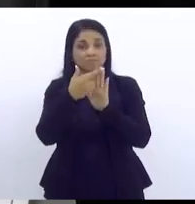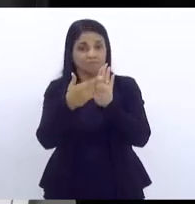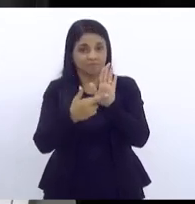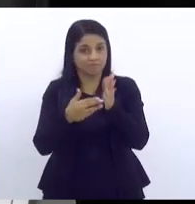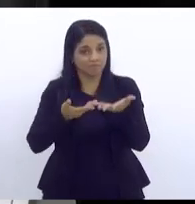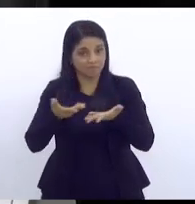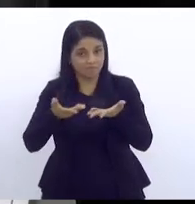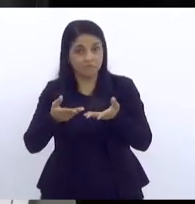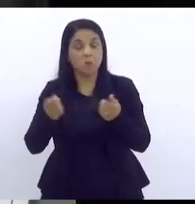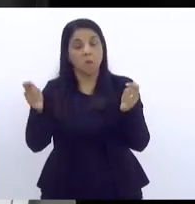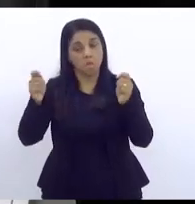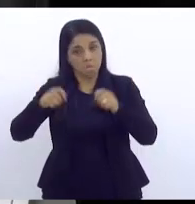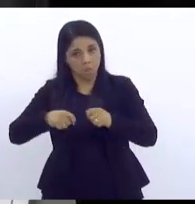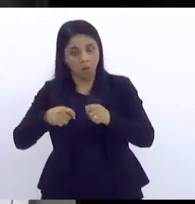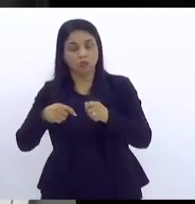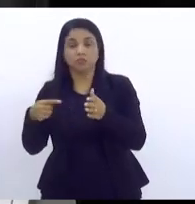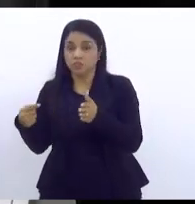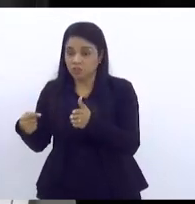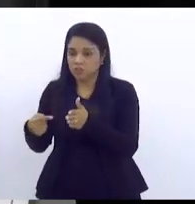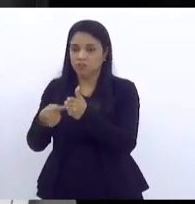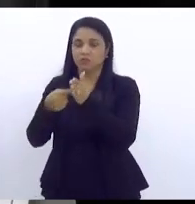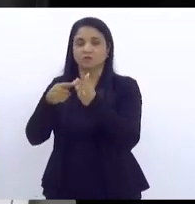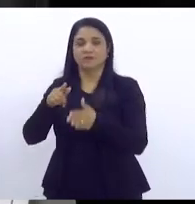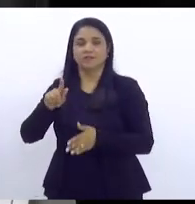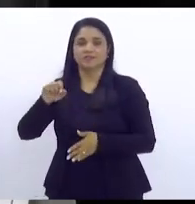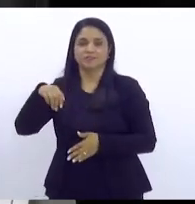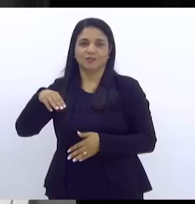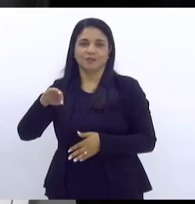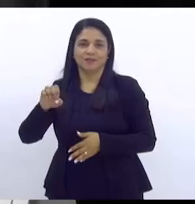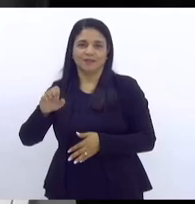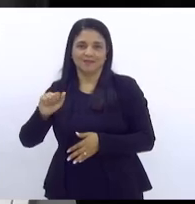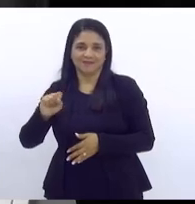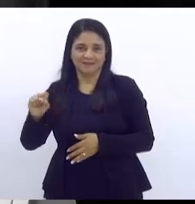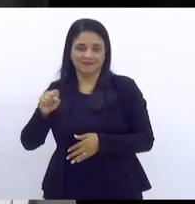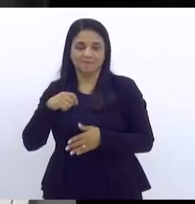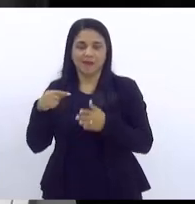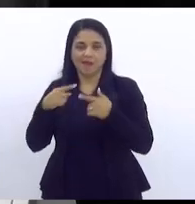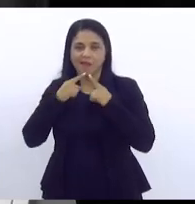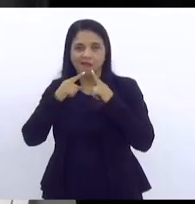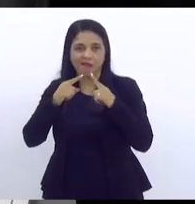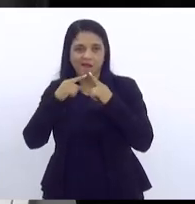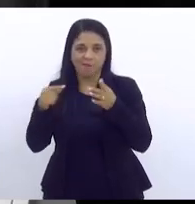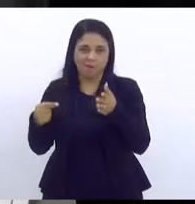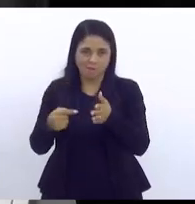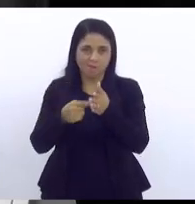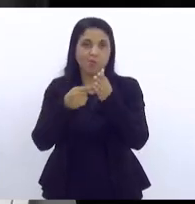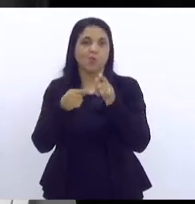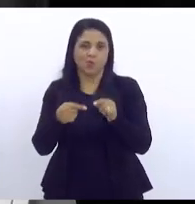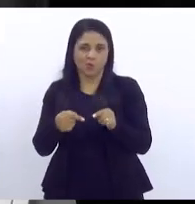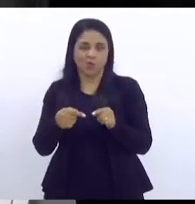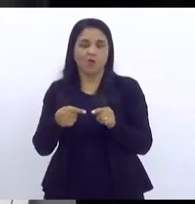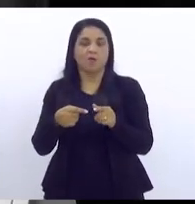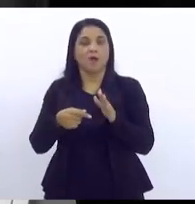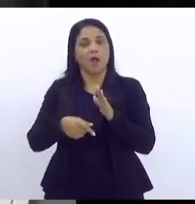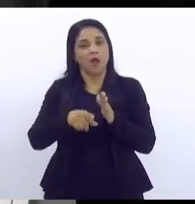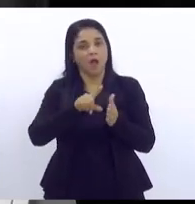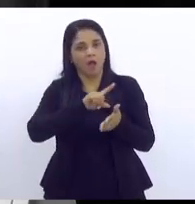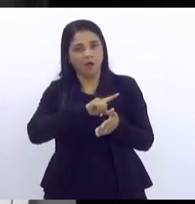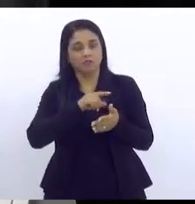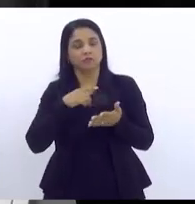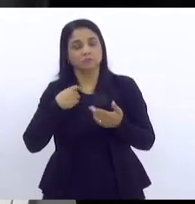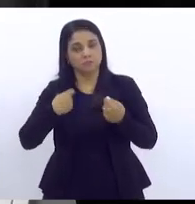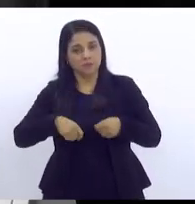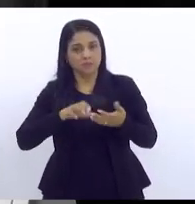da agência reguladora para fazer as suas reclamações evidentemente tem um trâmite anterior que precisa ser feito o